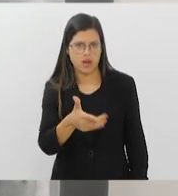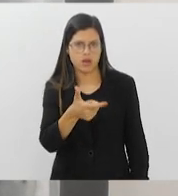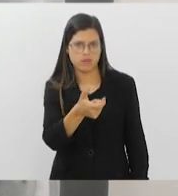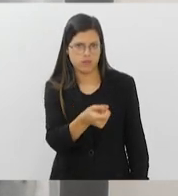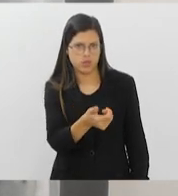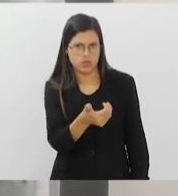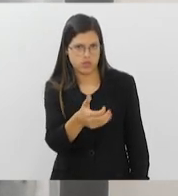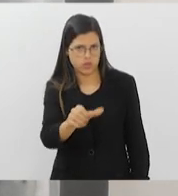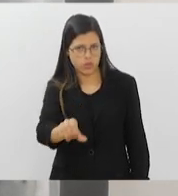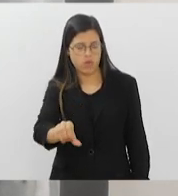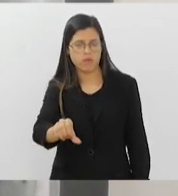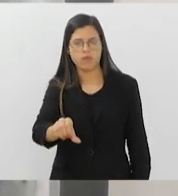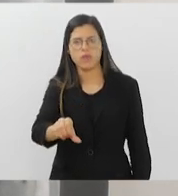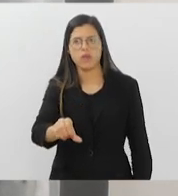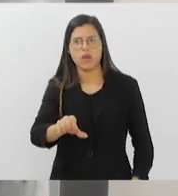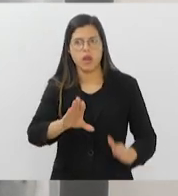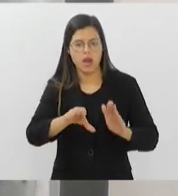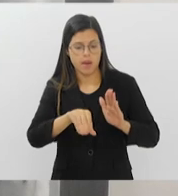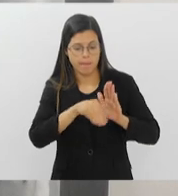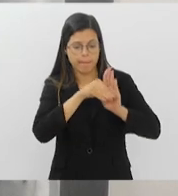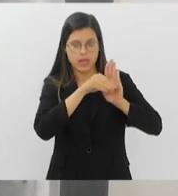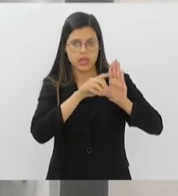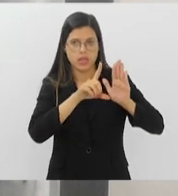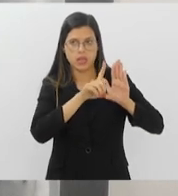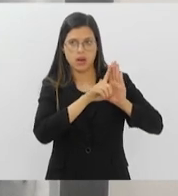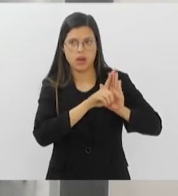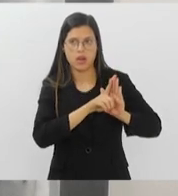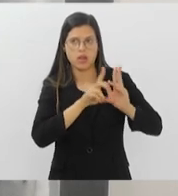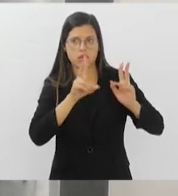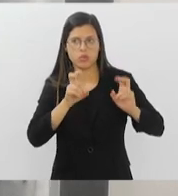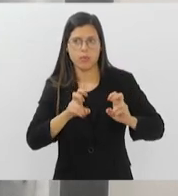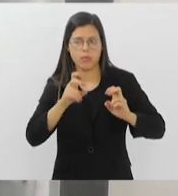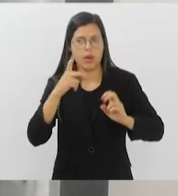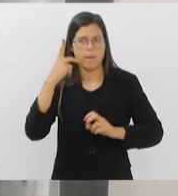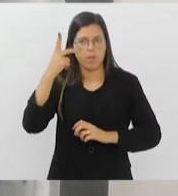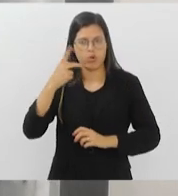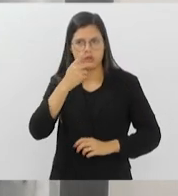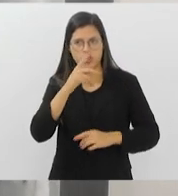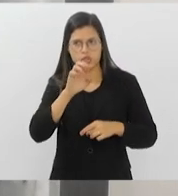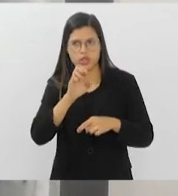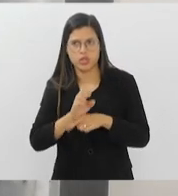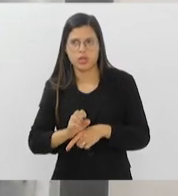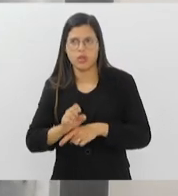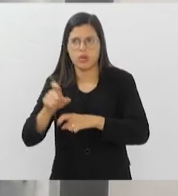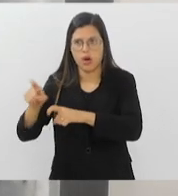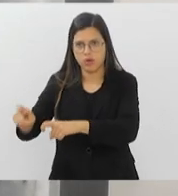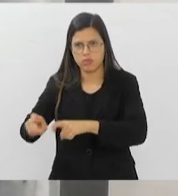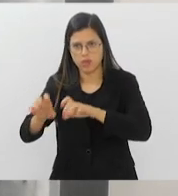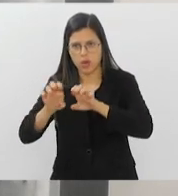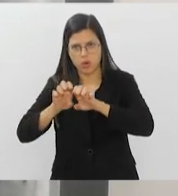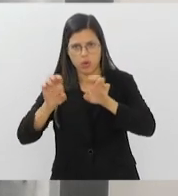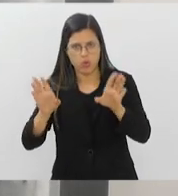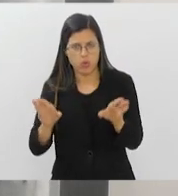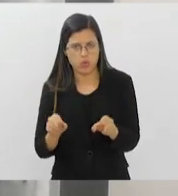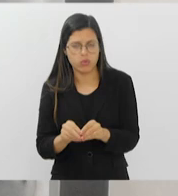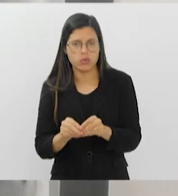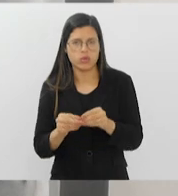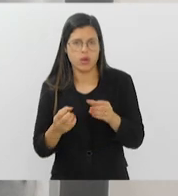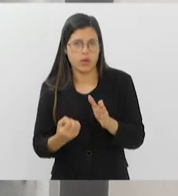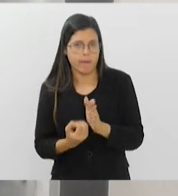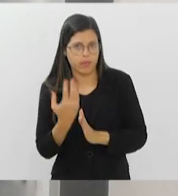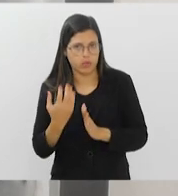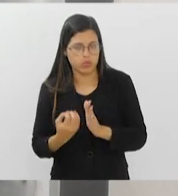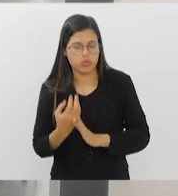que a ementa dessa lei é dispõe sobre a Política Estadual de Desenvolvimento Rural Sustentável de Agroecologia e Produção Orgânica do Estado do Rio de